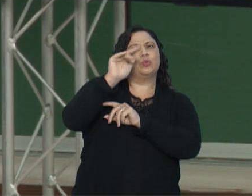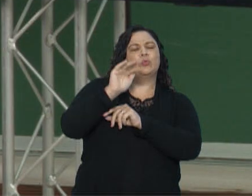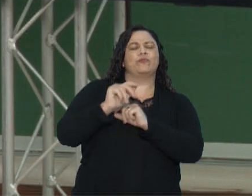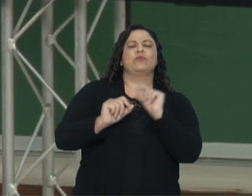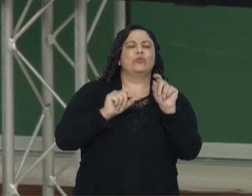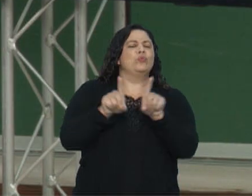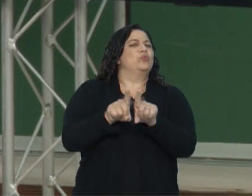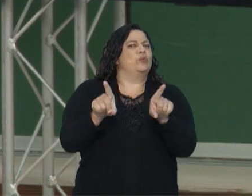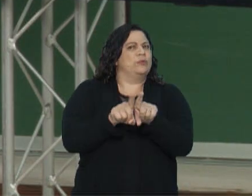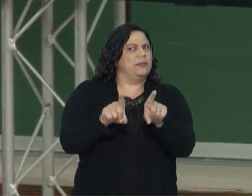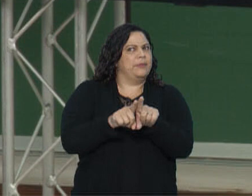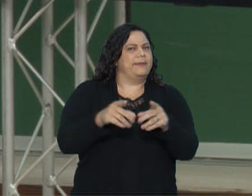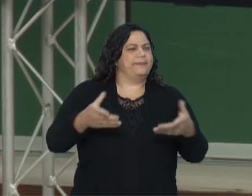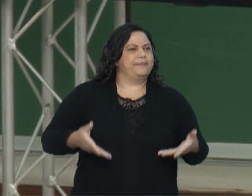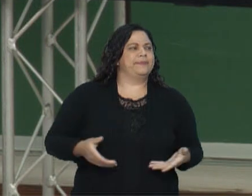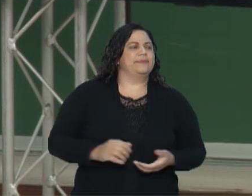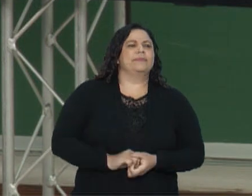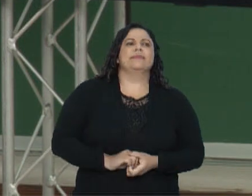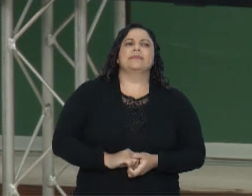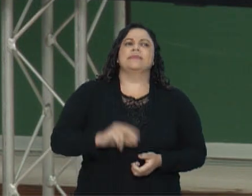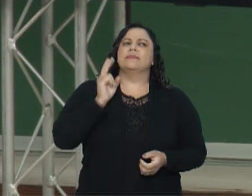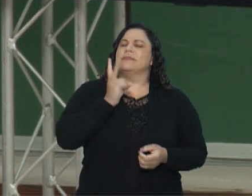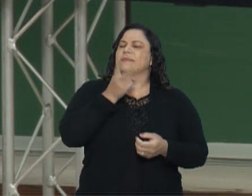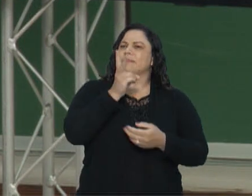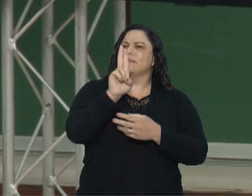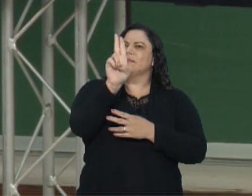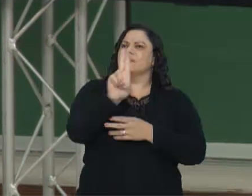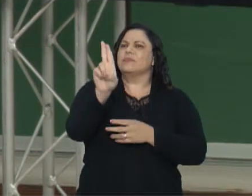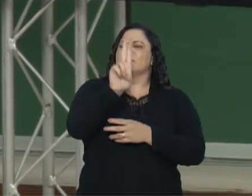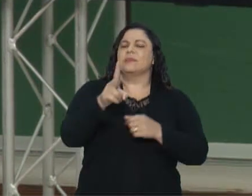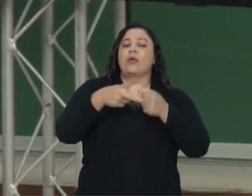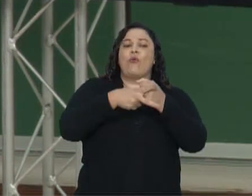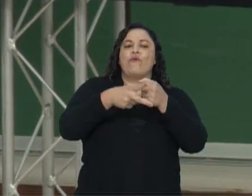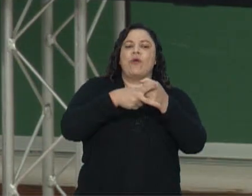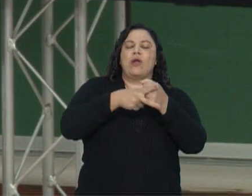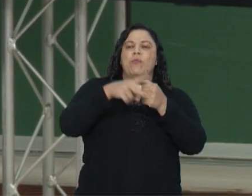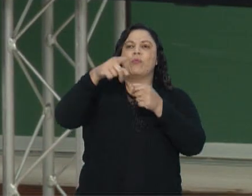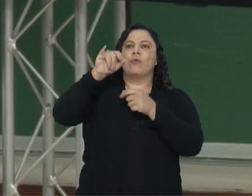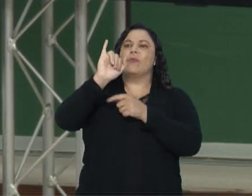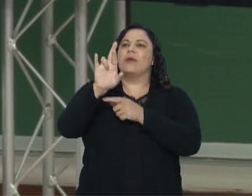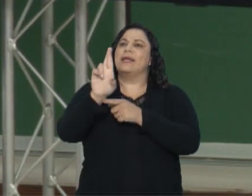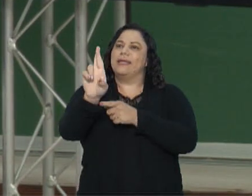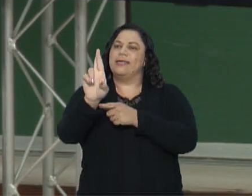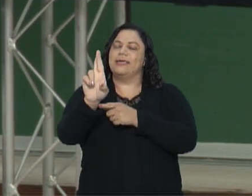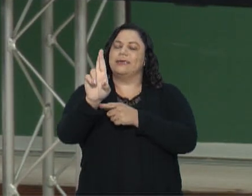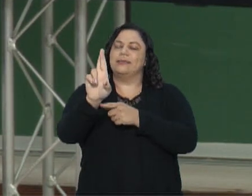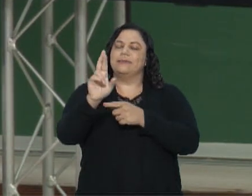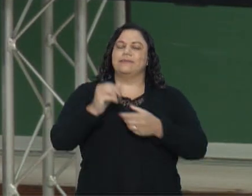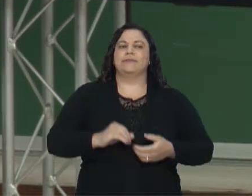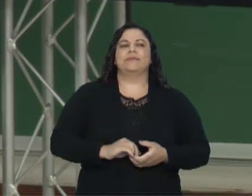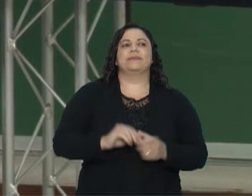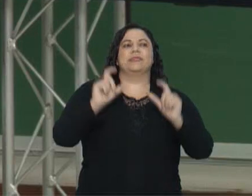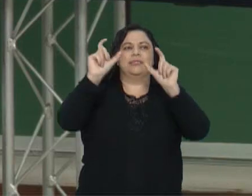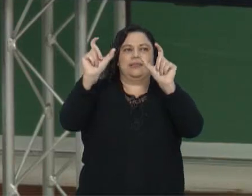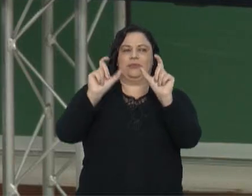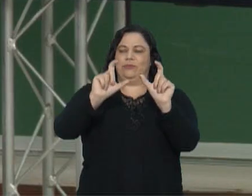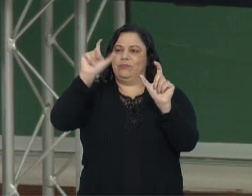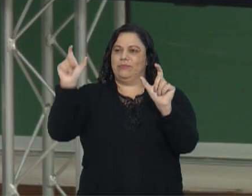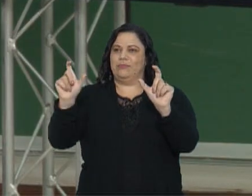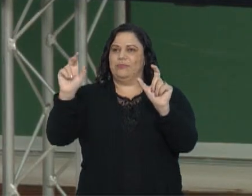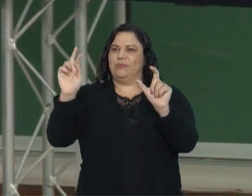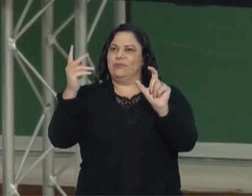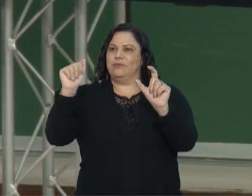que trabalhamos futuro. Sempre vamos utilizar o verbo ir no presente, seguido da preposição a e um verbo